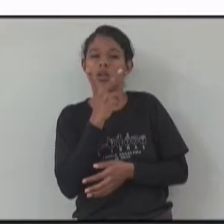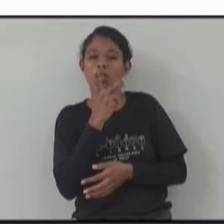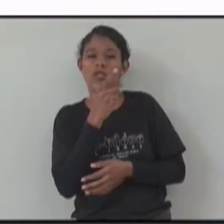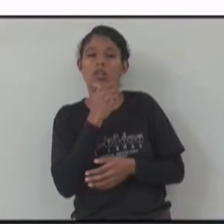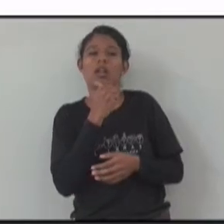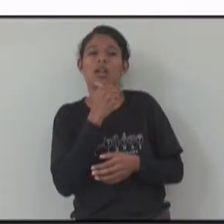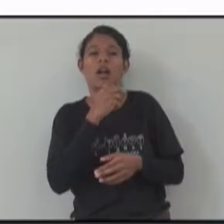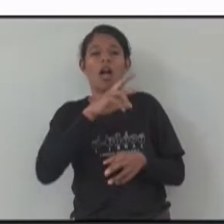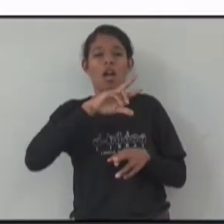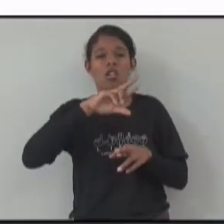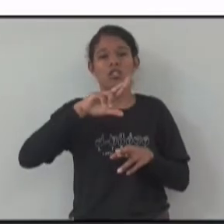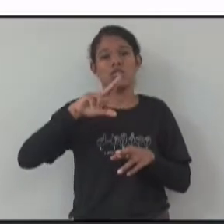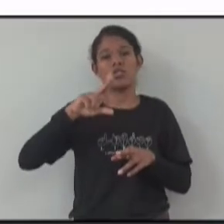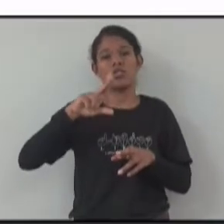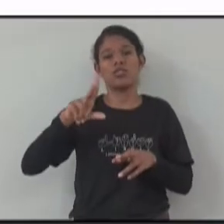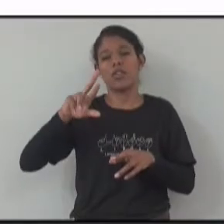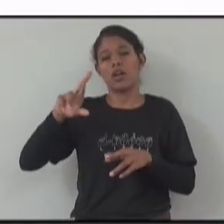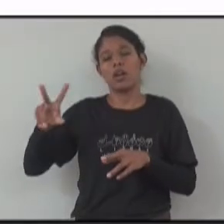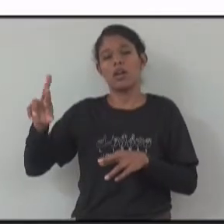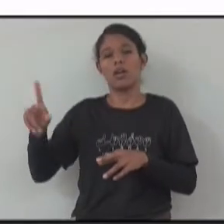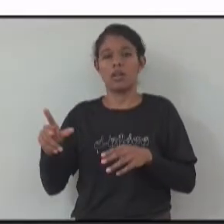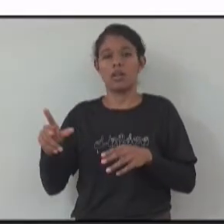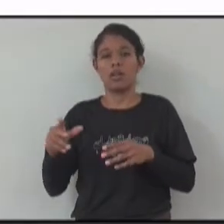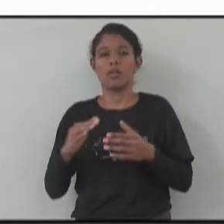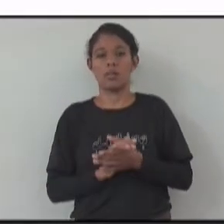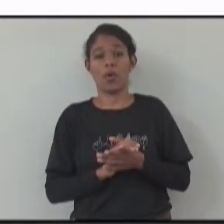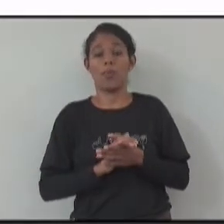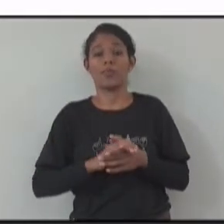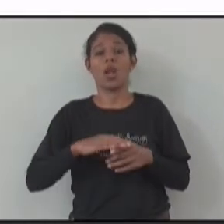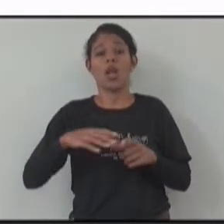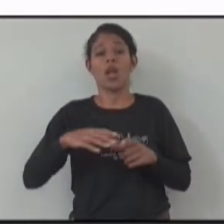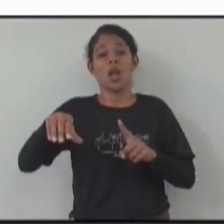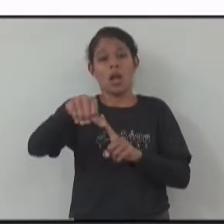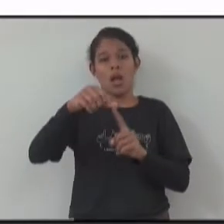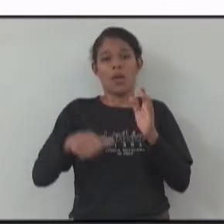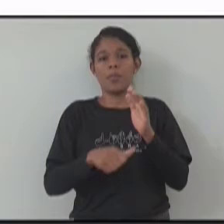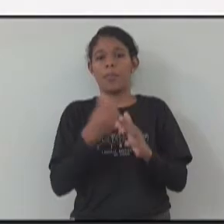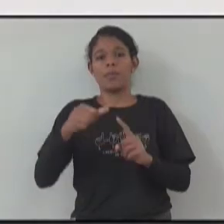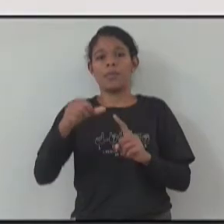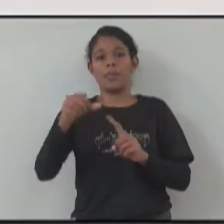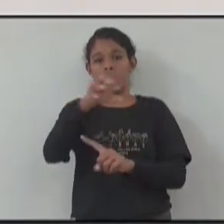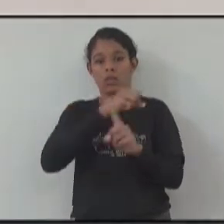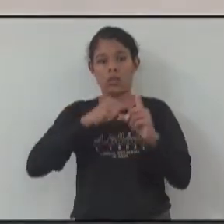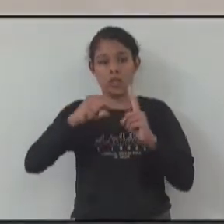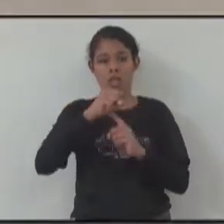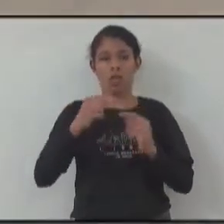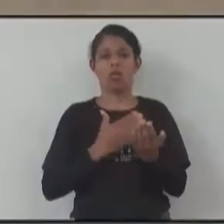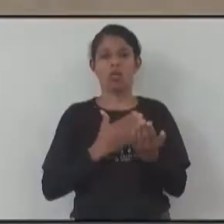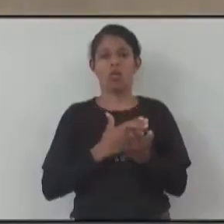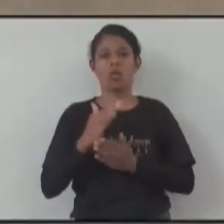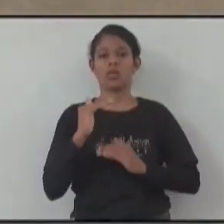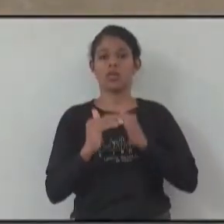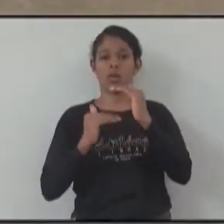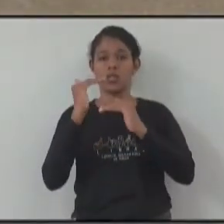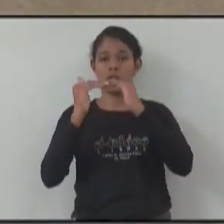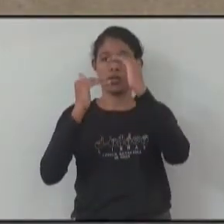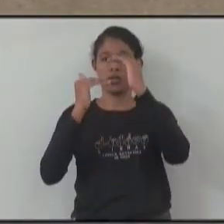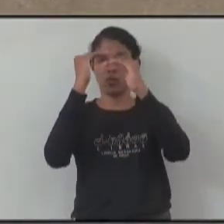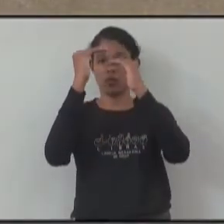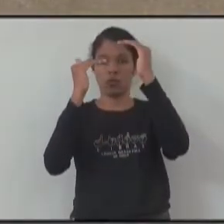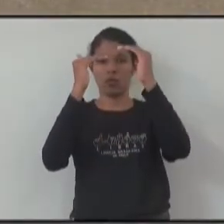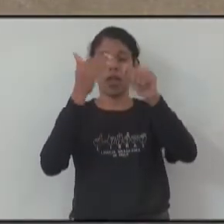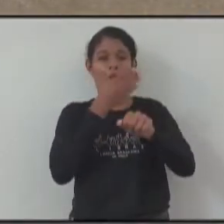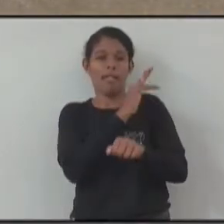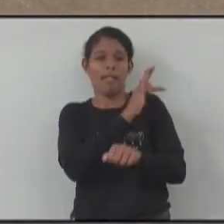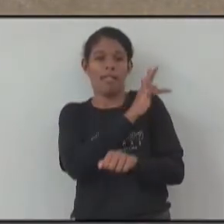locais. As primeiras sociedades começaram a desenvolver essas técnicas do Egito até o